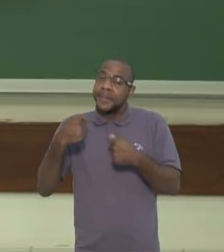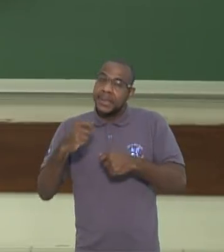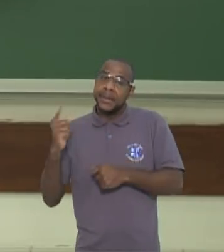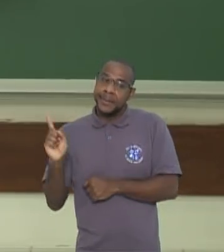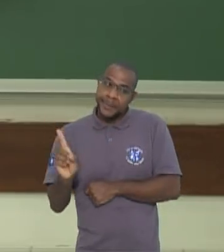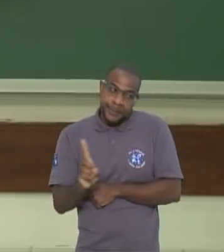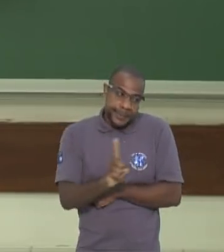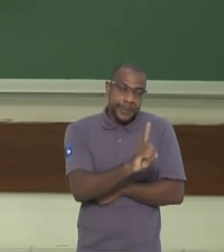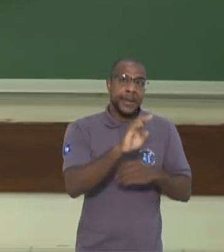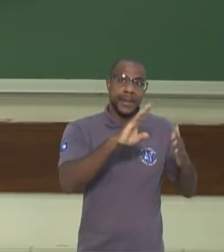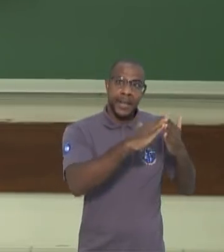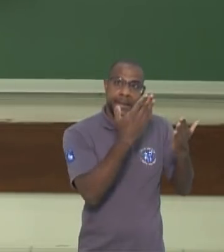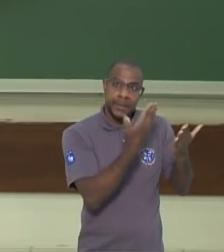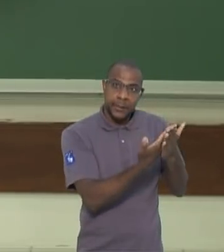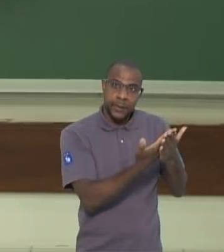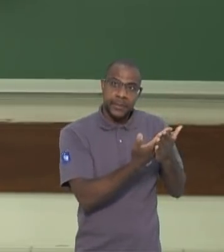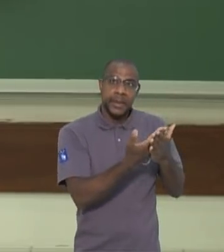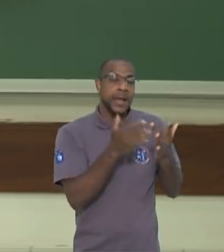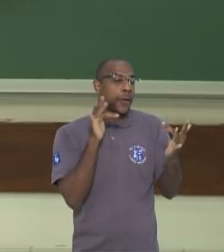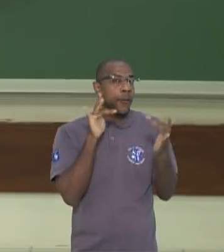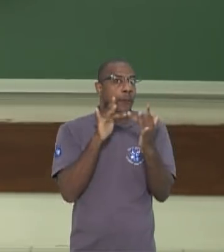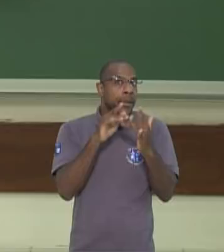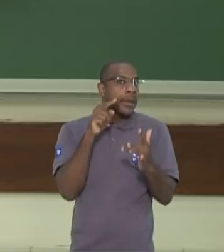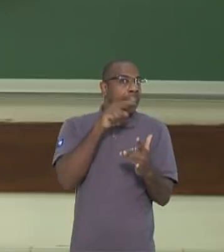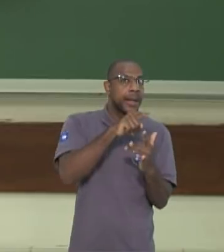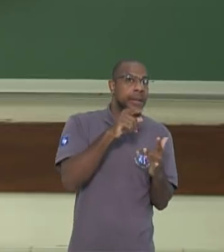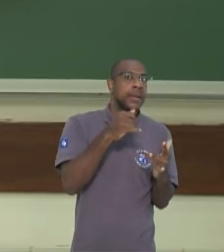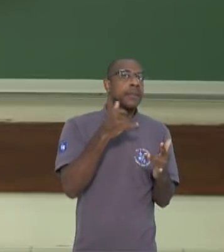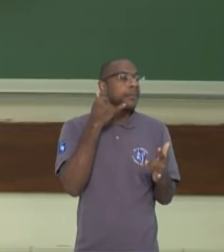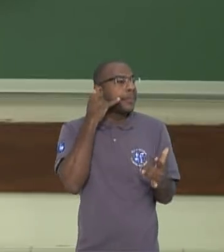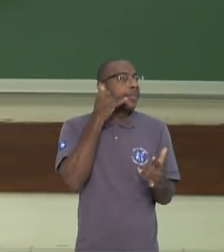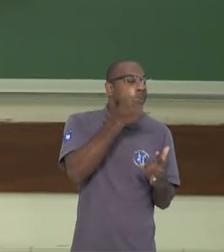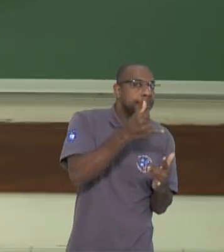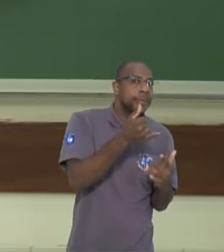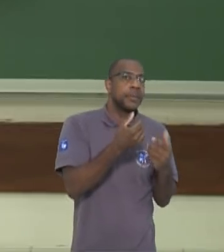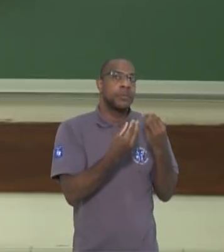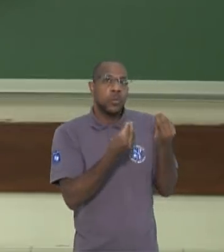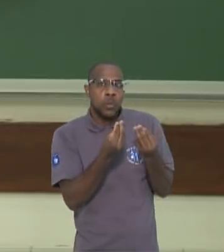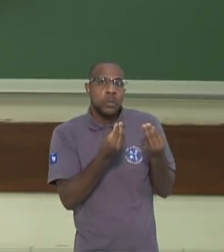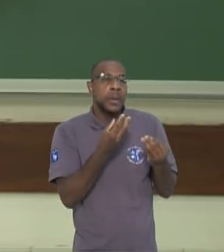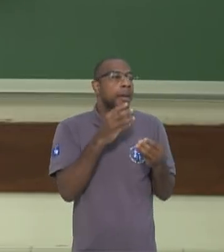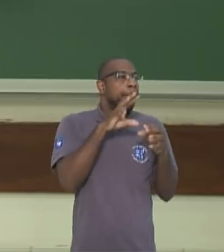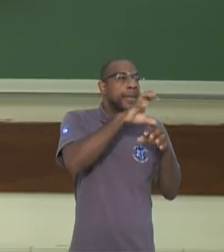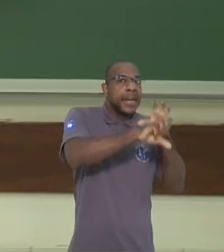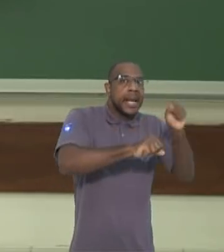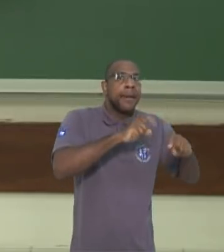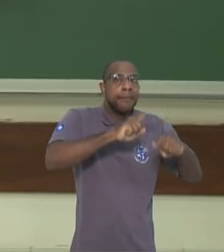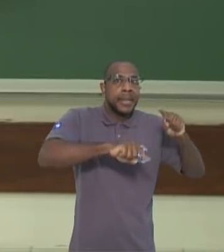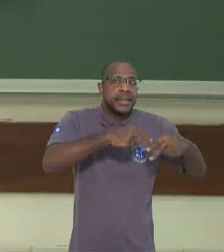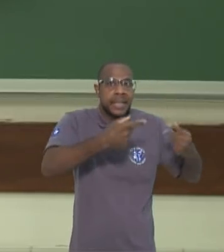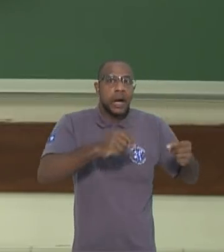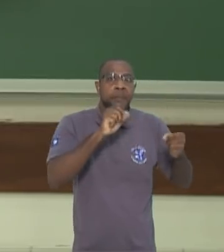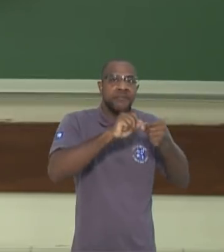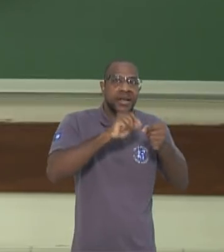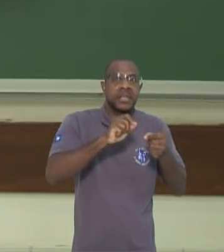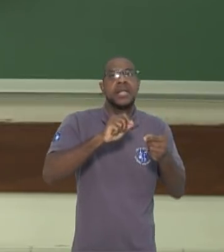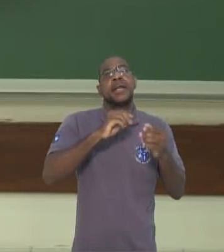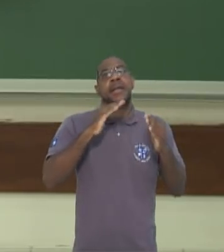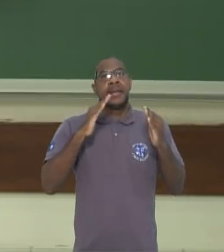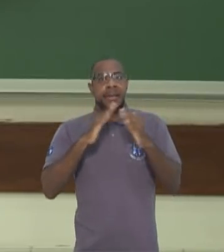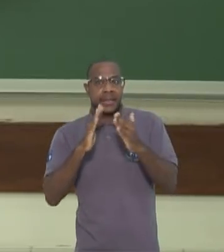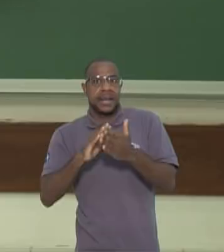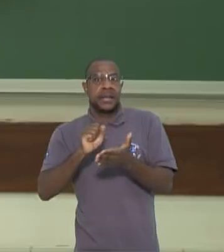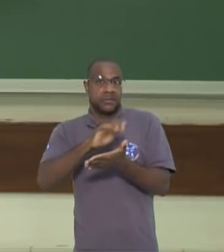em contato com a equipe pedagógica, com direção, para ver quando que o material vai estar disponível para você. Não deixem acumular atividades, seja